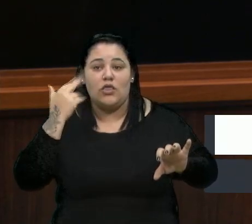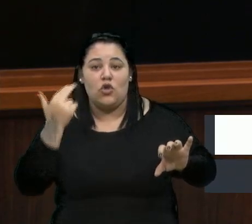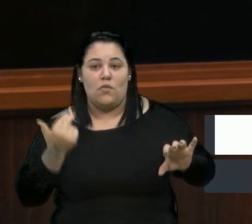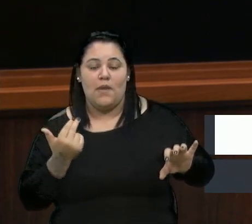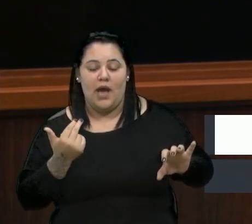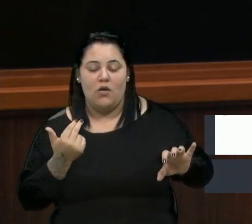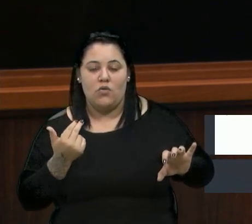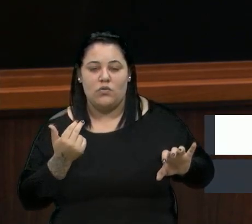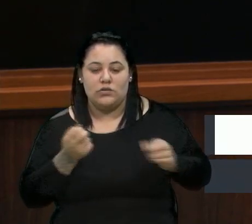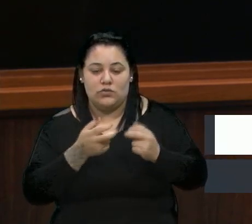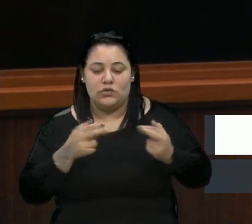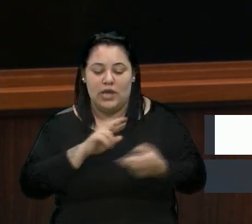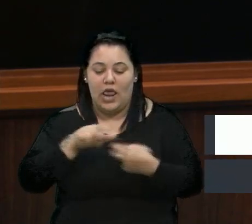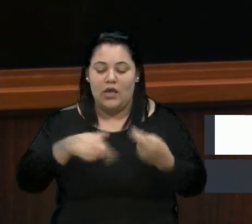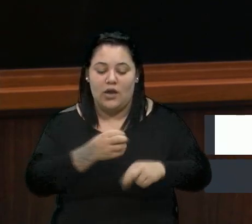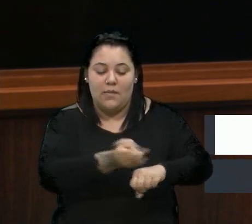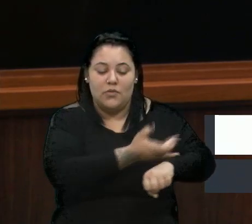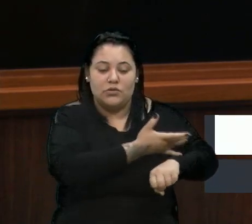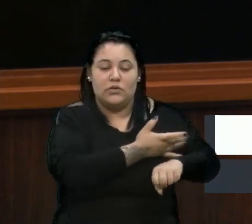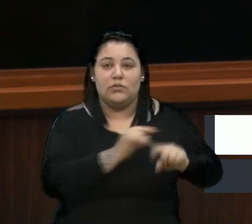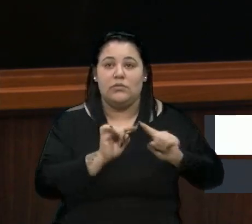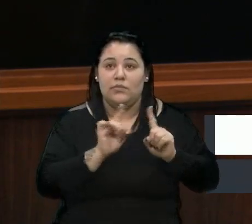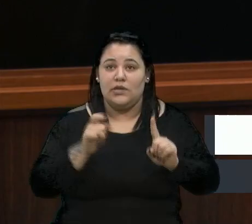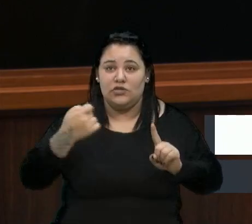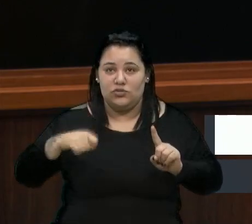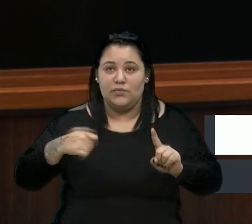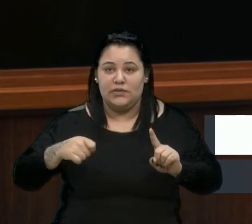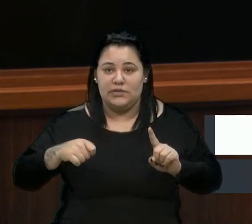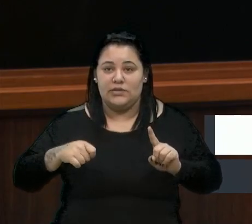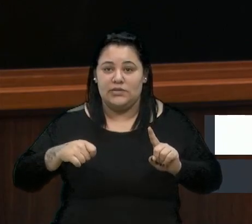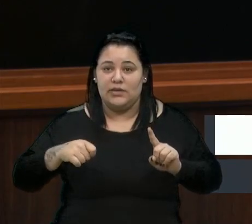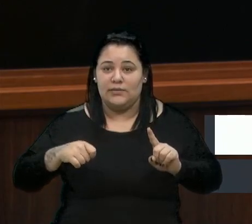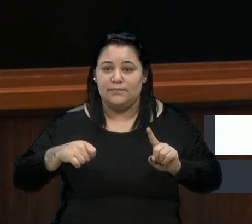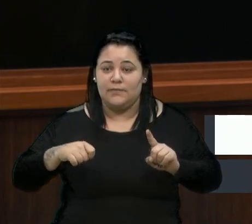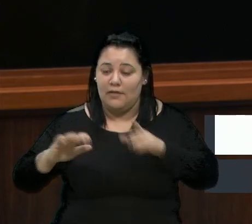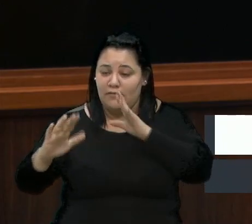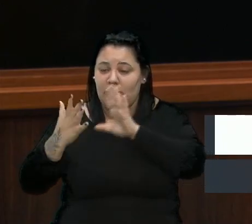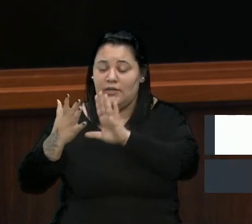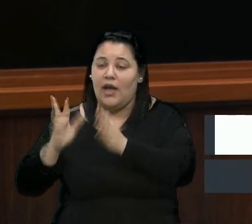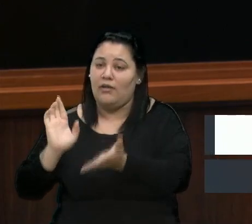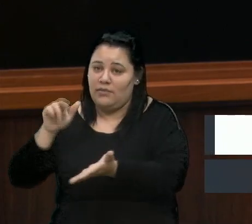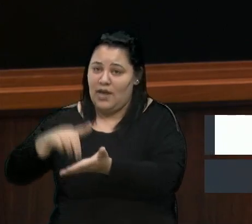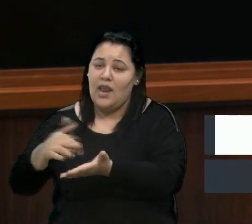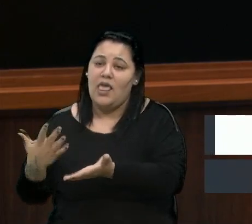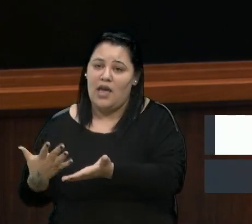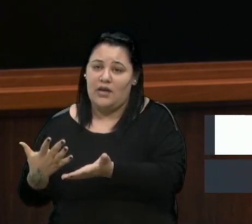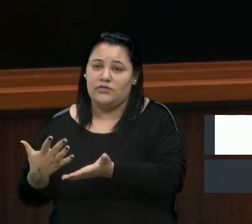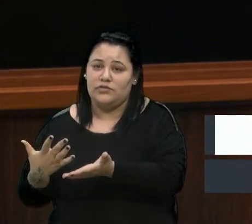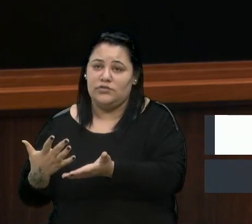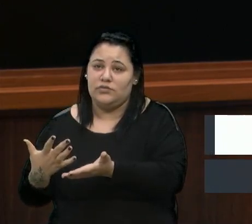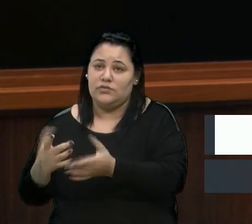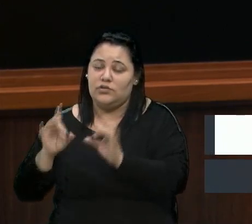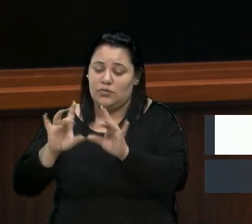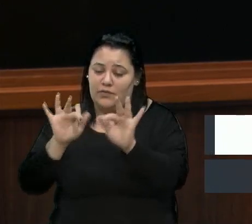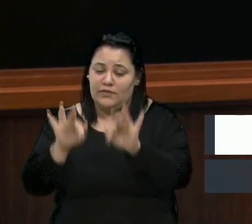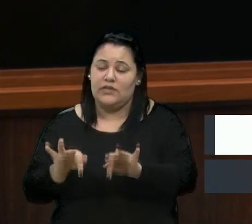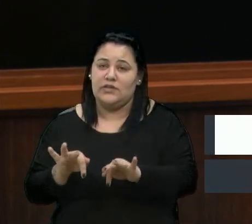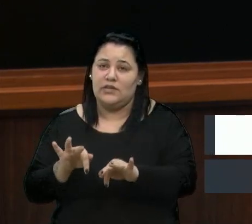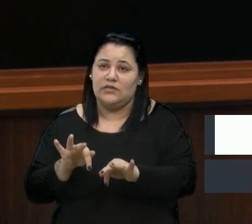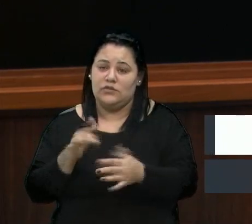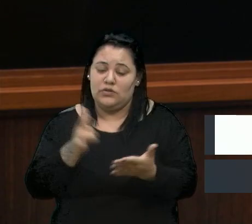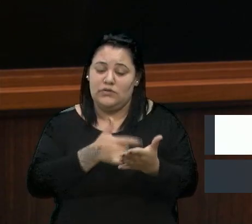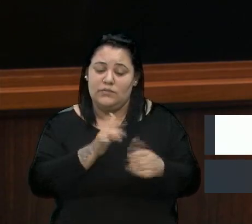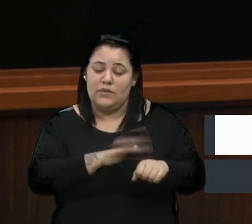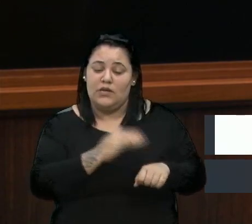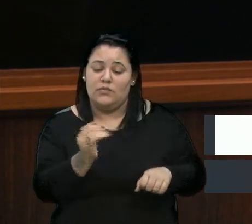essa questão emocional, mas a gente tem que se despir um pouco disso. E, para concluir, eu vou dizer que um dos livros mais importantes que eu